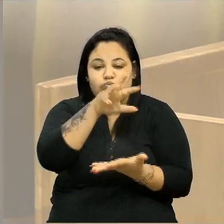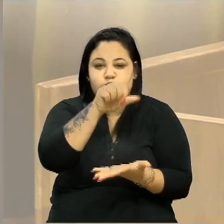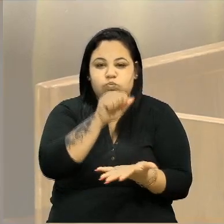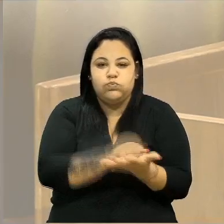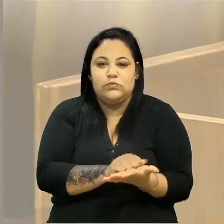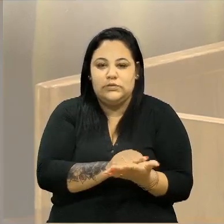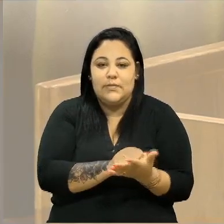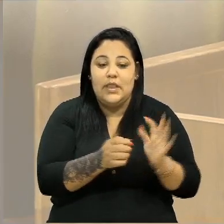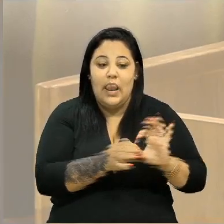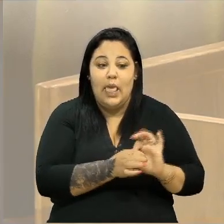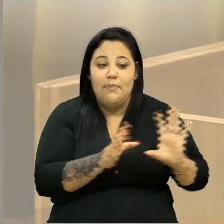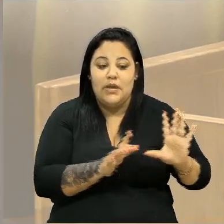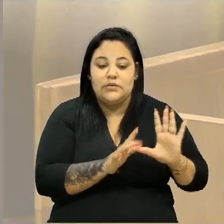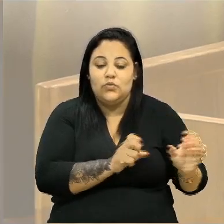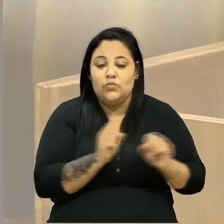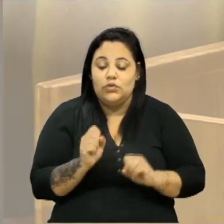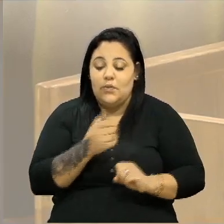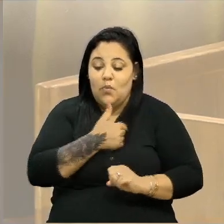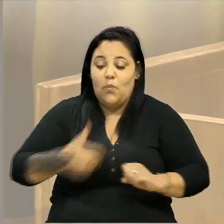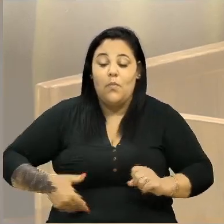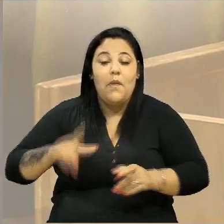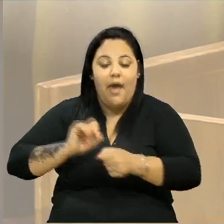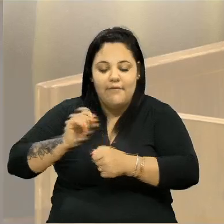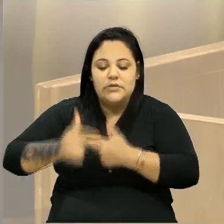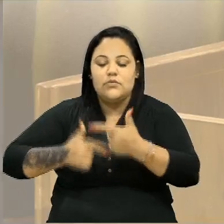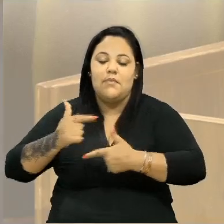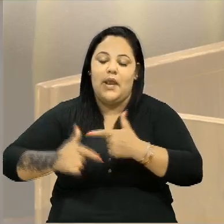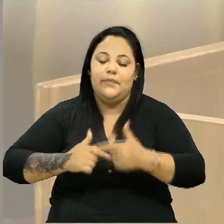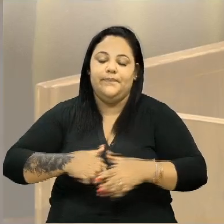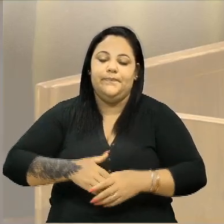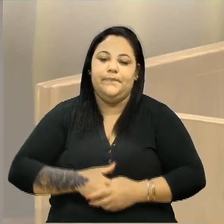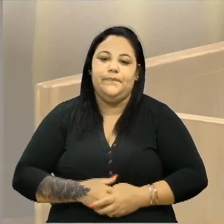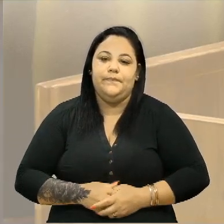poder público para sua realização.